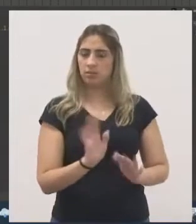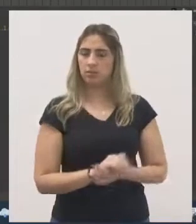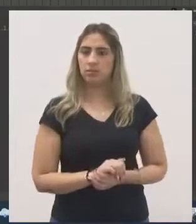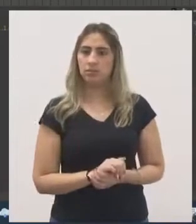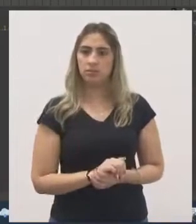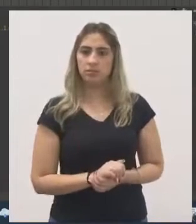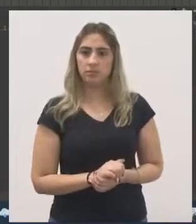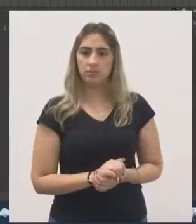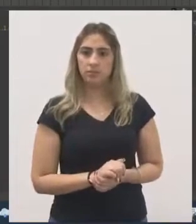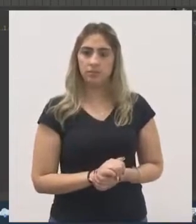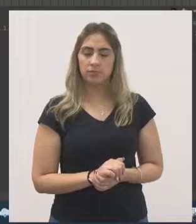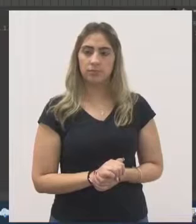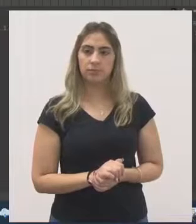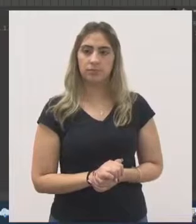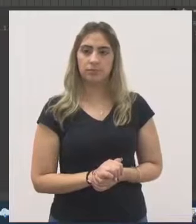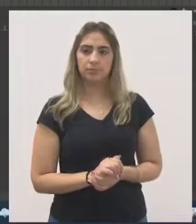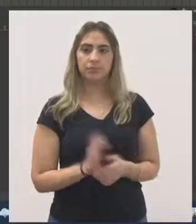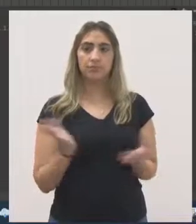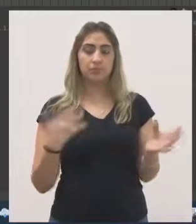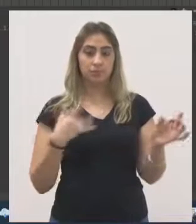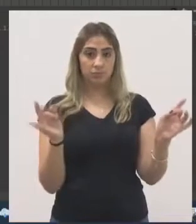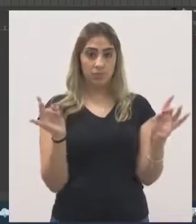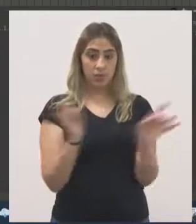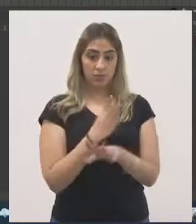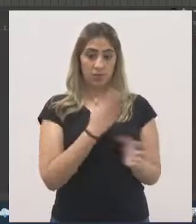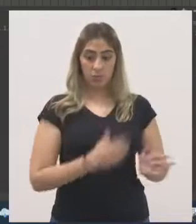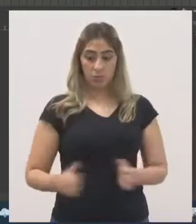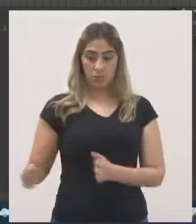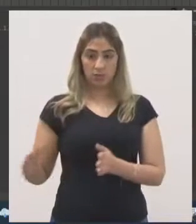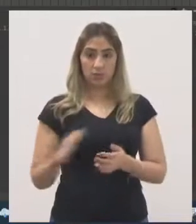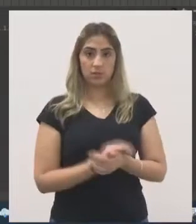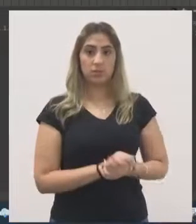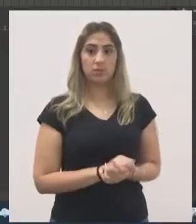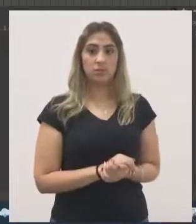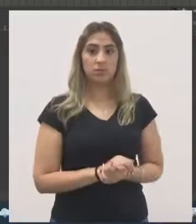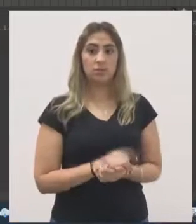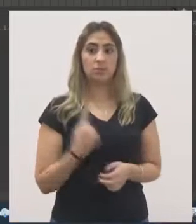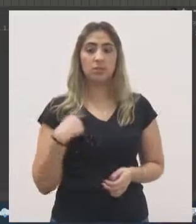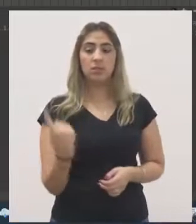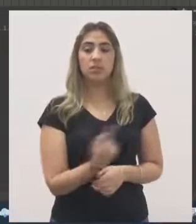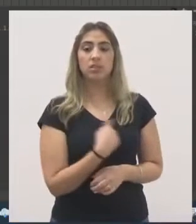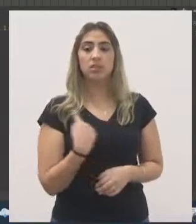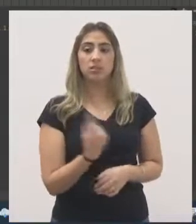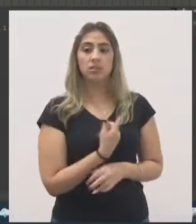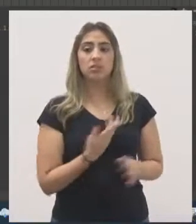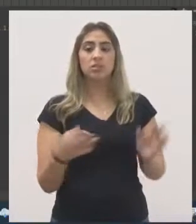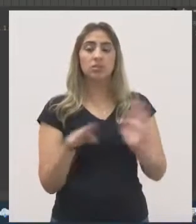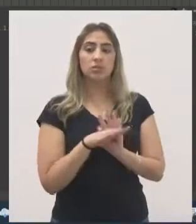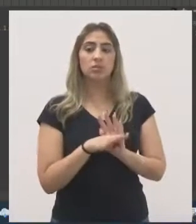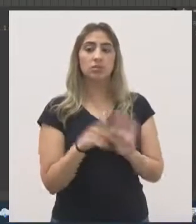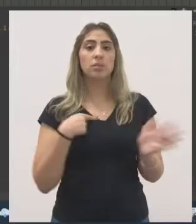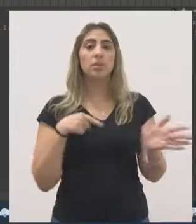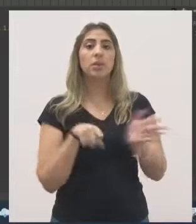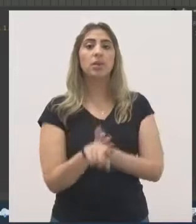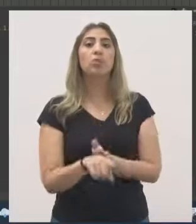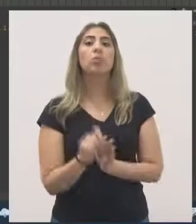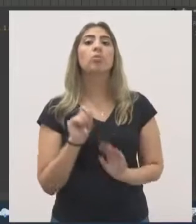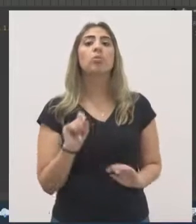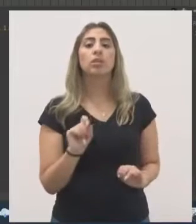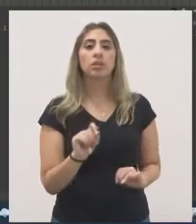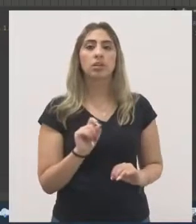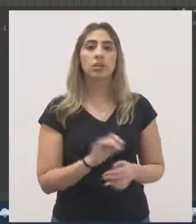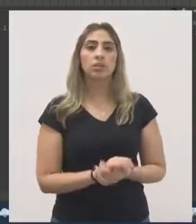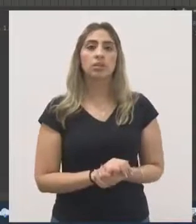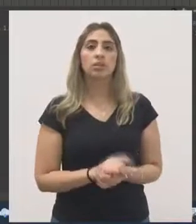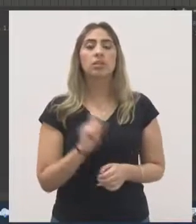Então vamos lá, vamos terminar os processos aqui pra gente chegar na pergunta do...